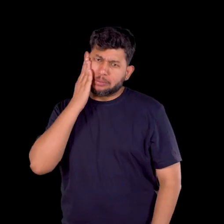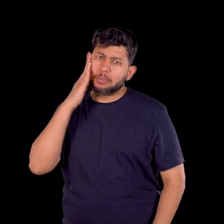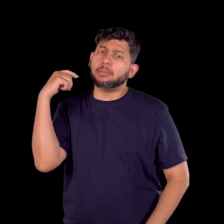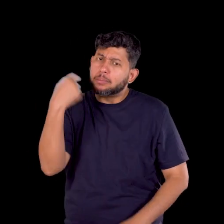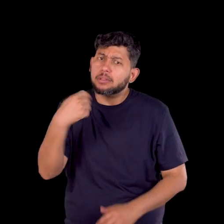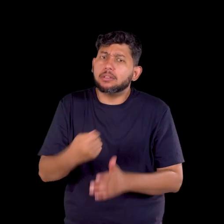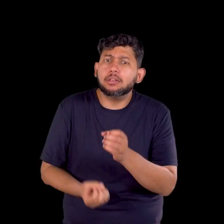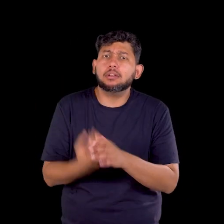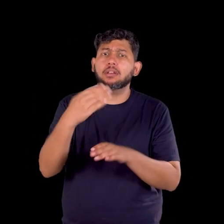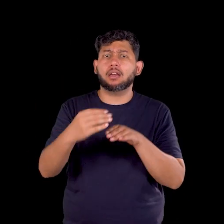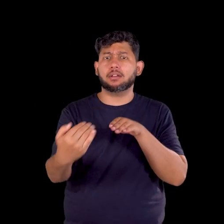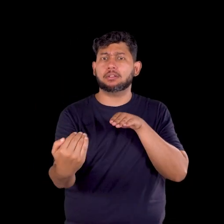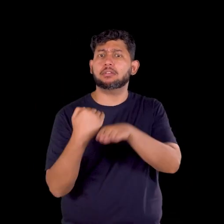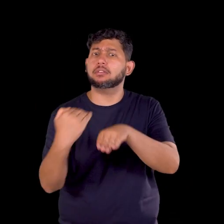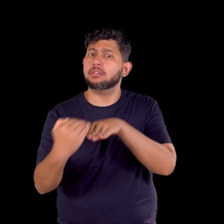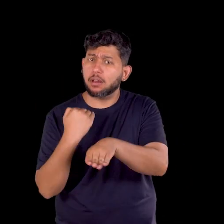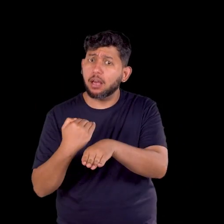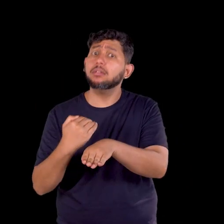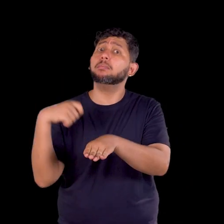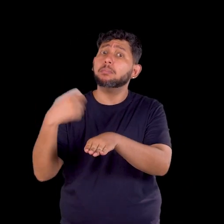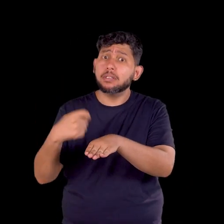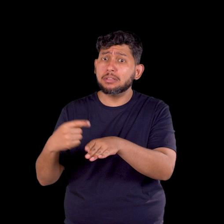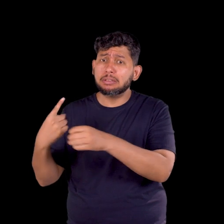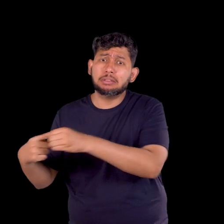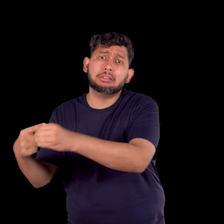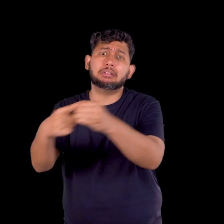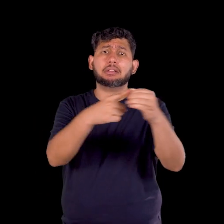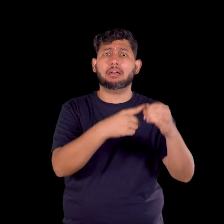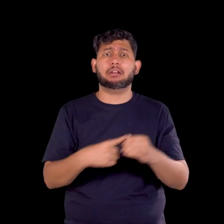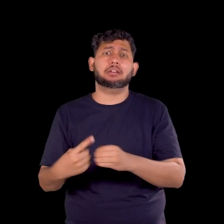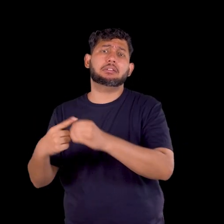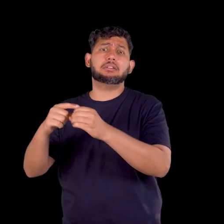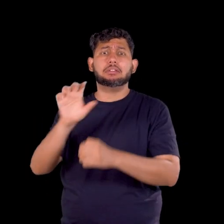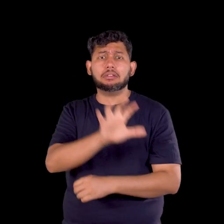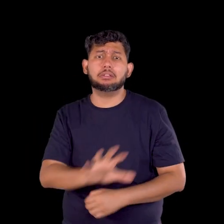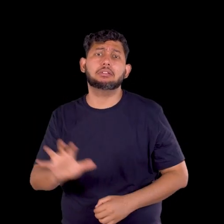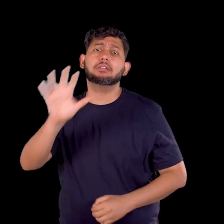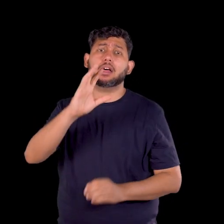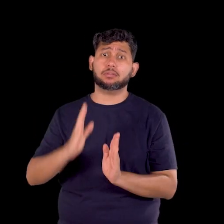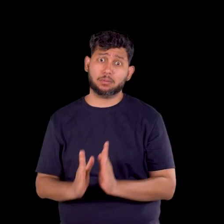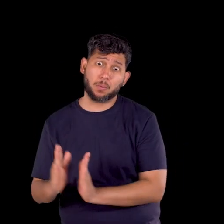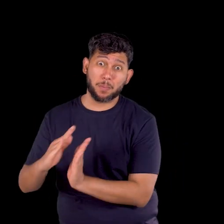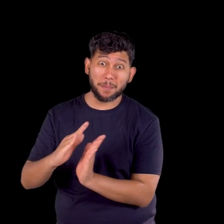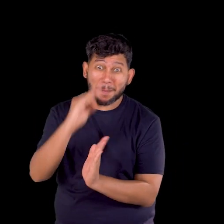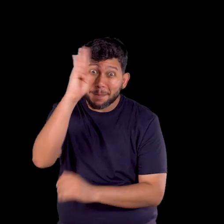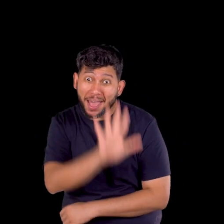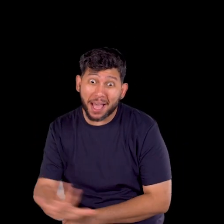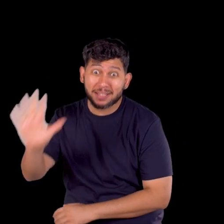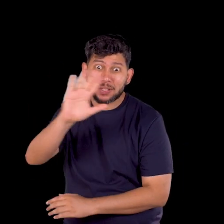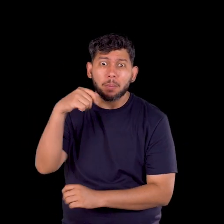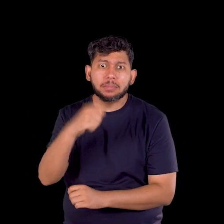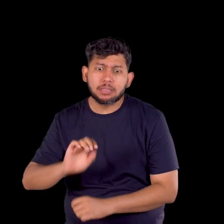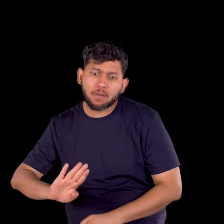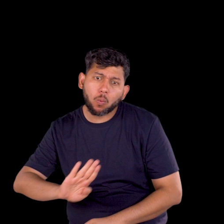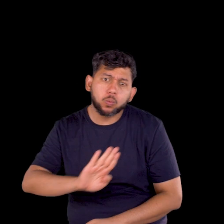a instituição de extensos eixos rodoviários. Surgia, assim, a rodovia BR-101, ligando